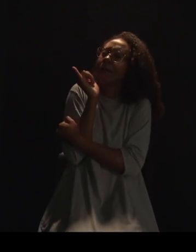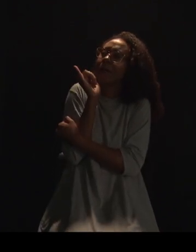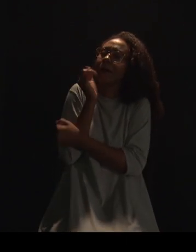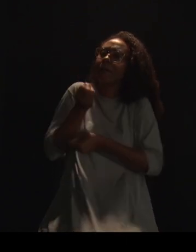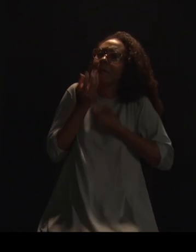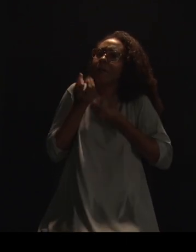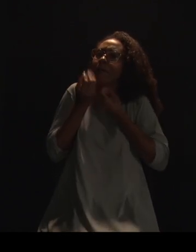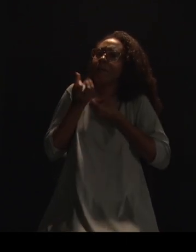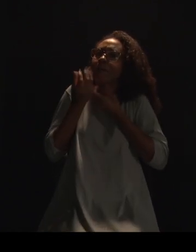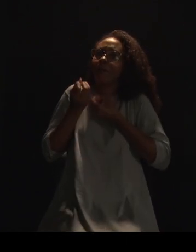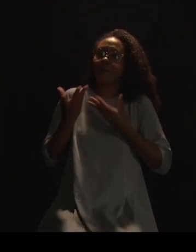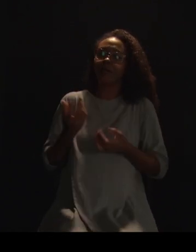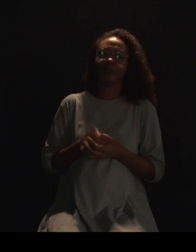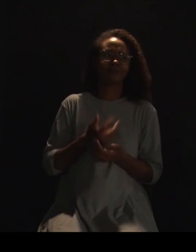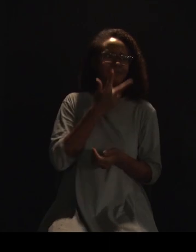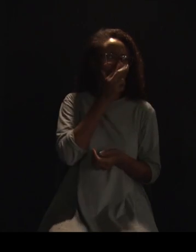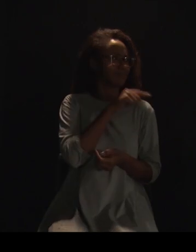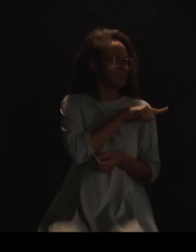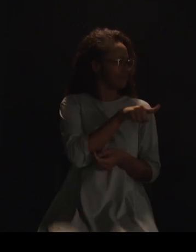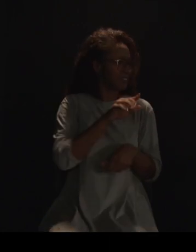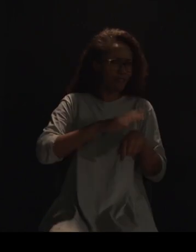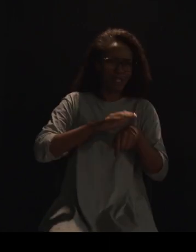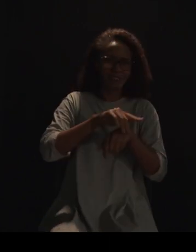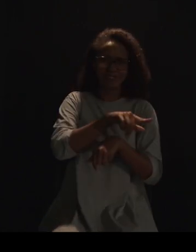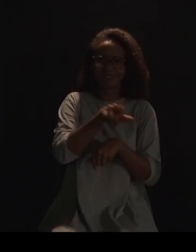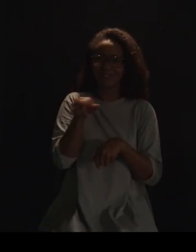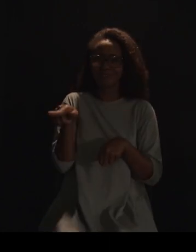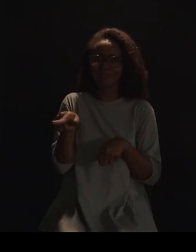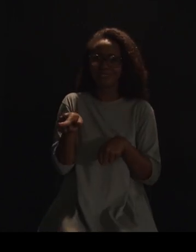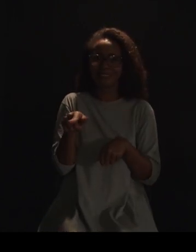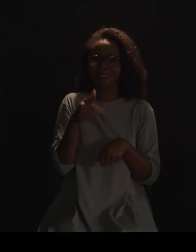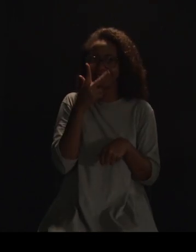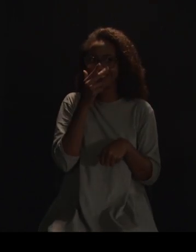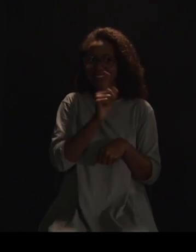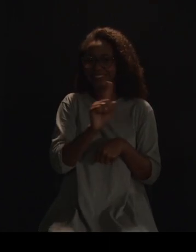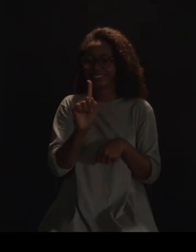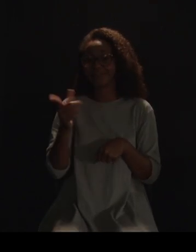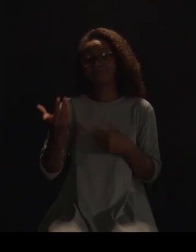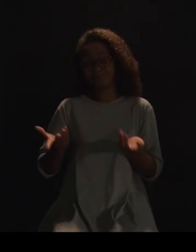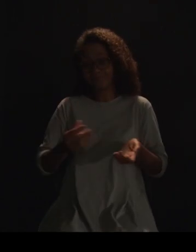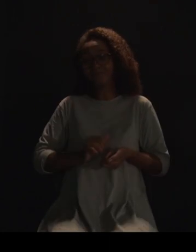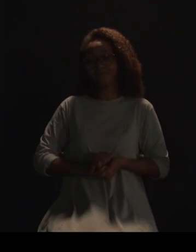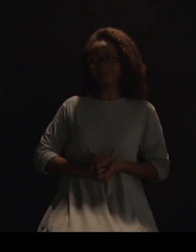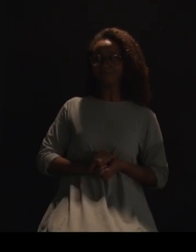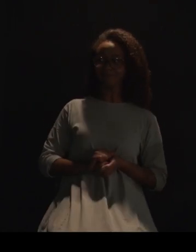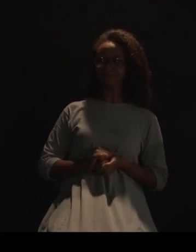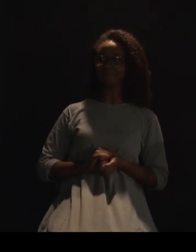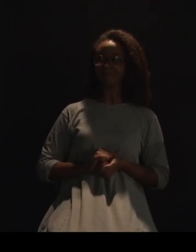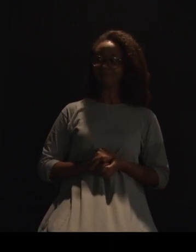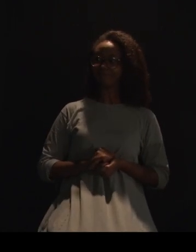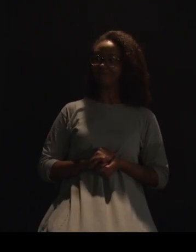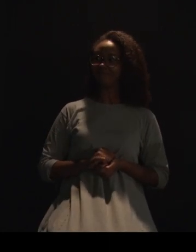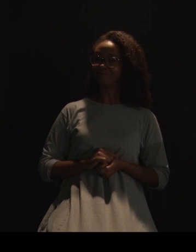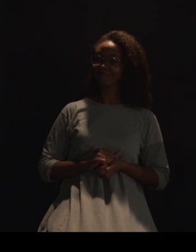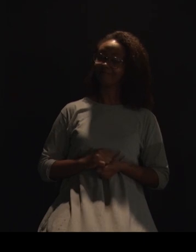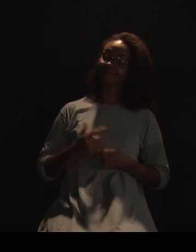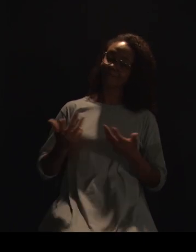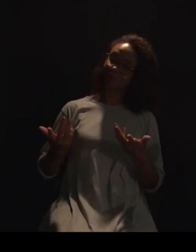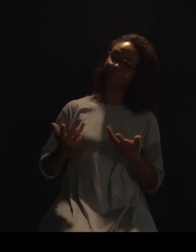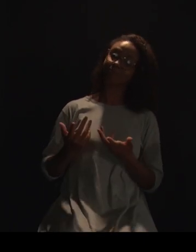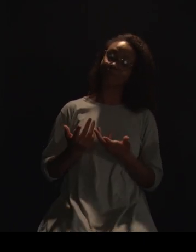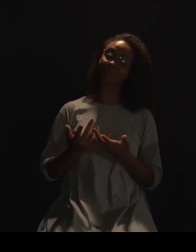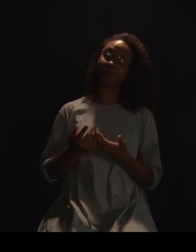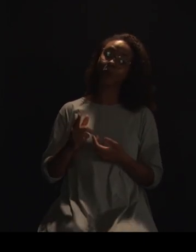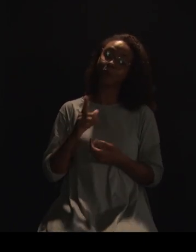isso acho que quase ninguém faz nada então é certa forma a gente tem esse